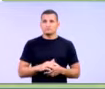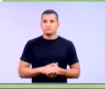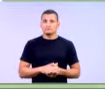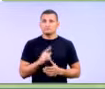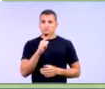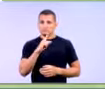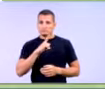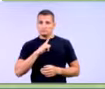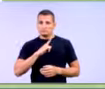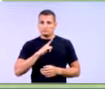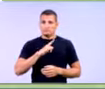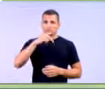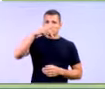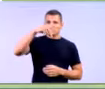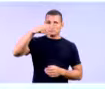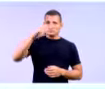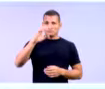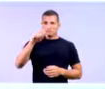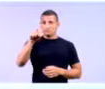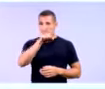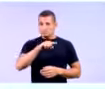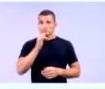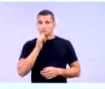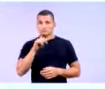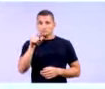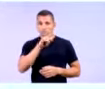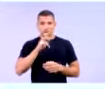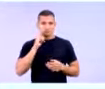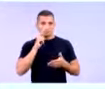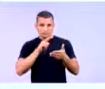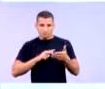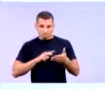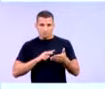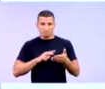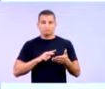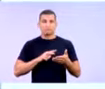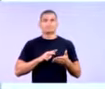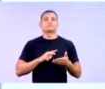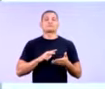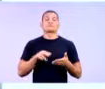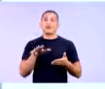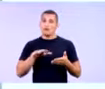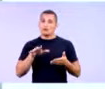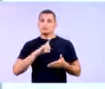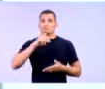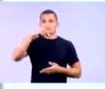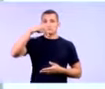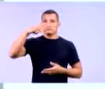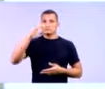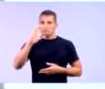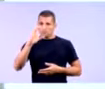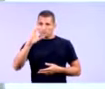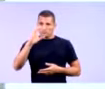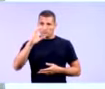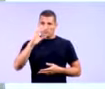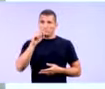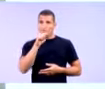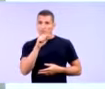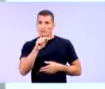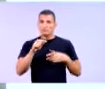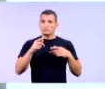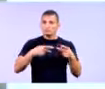lá no PPC de vocês, se vocês consultarem na área em comum para todos os alunos, tem o PPC. E lá no projeto pedagógico